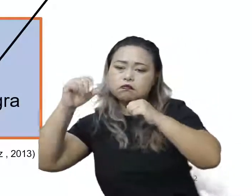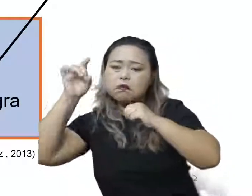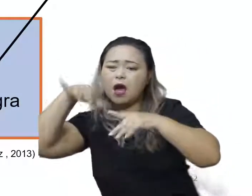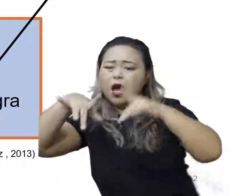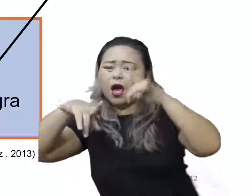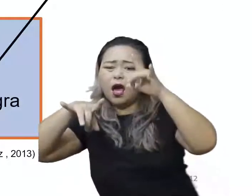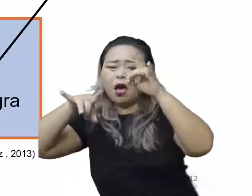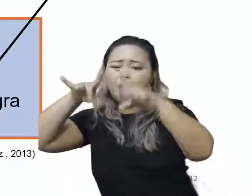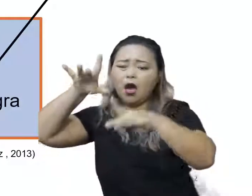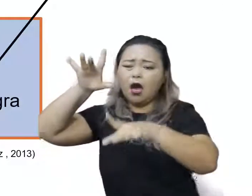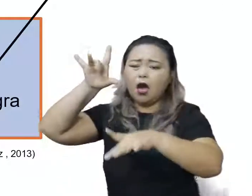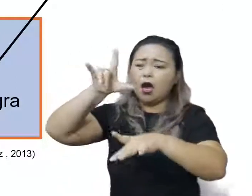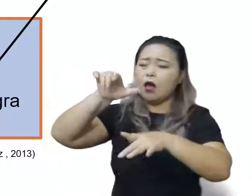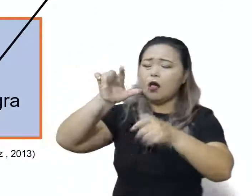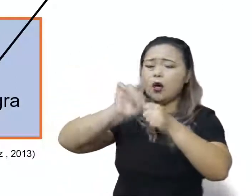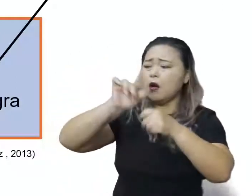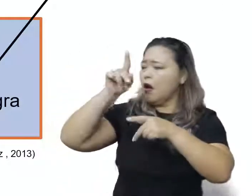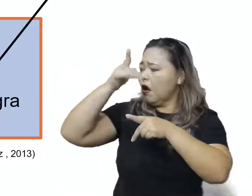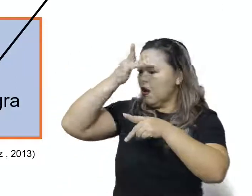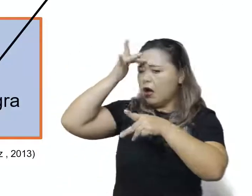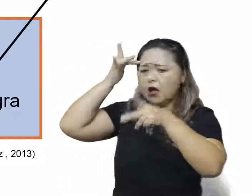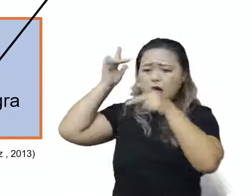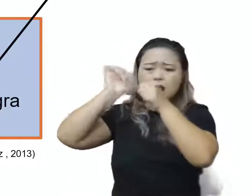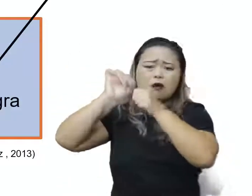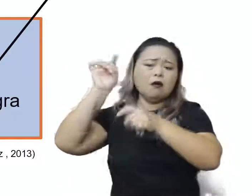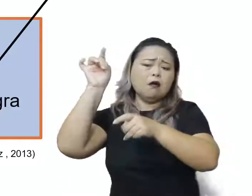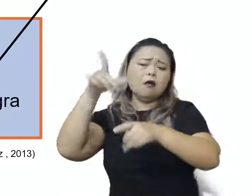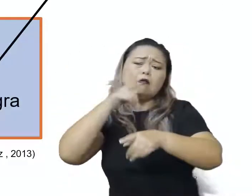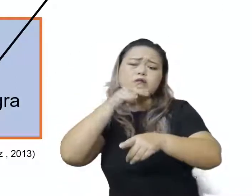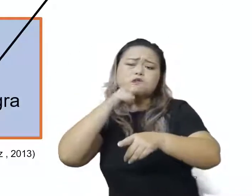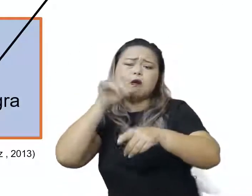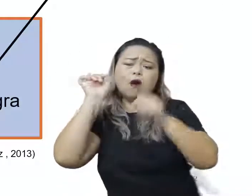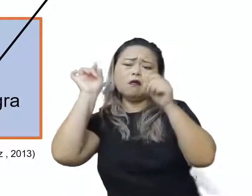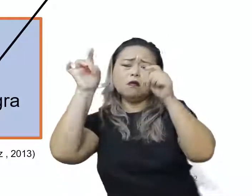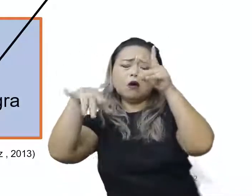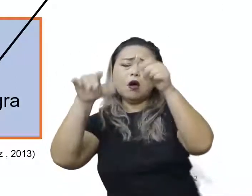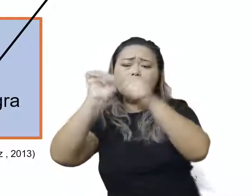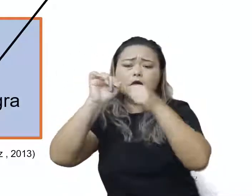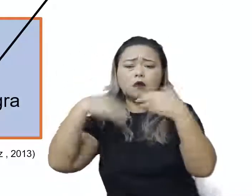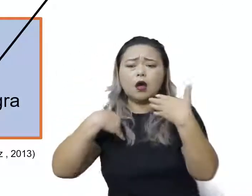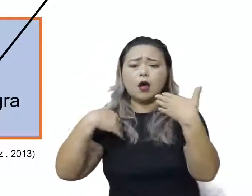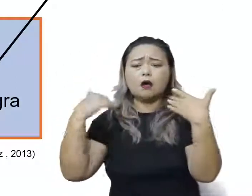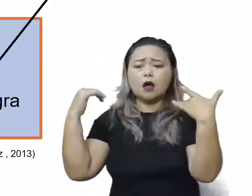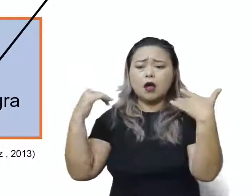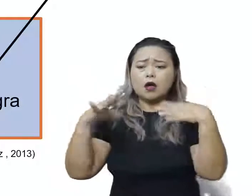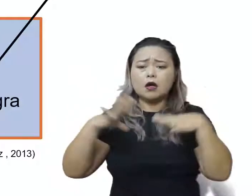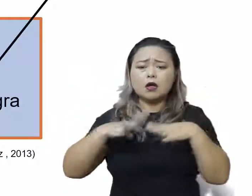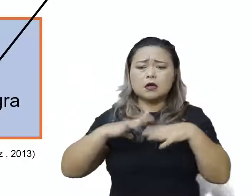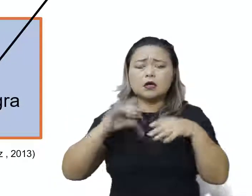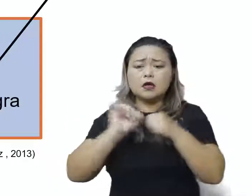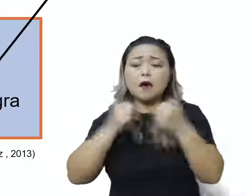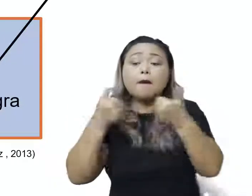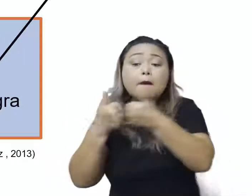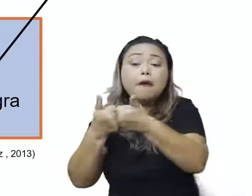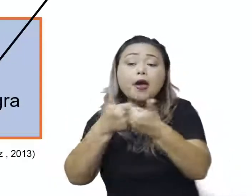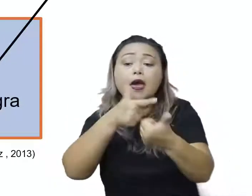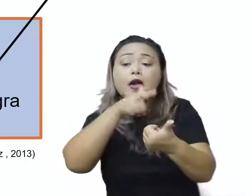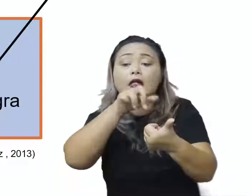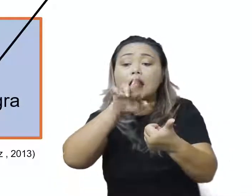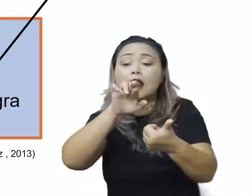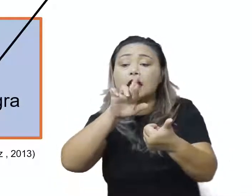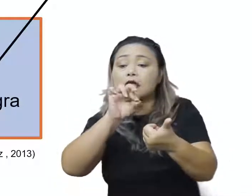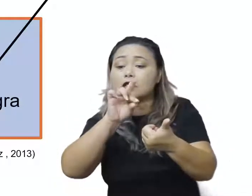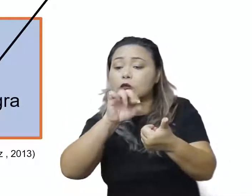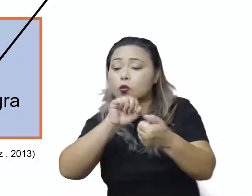jogado pela população dentro das suas águas, como elas são as grandes cidades que estão próximo ao litoral, os transatlânticos